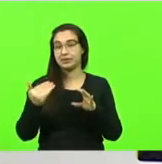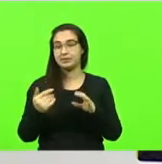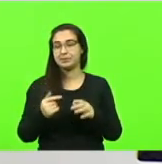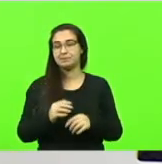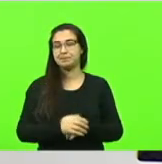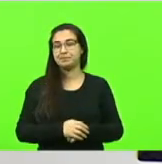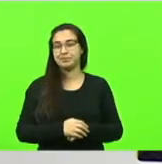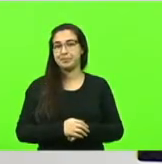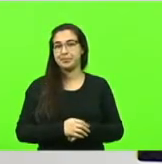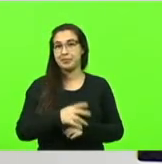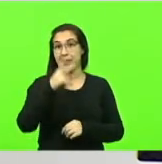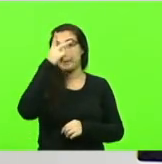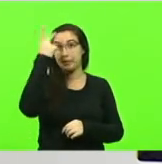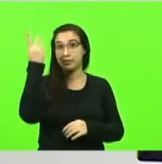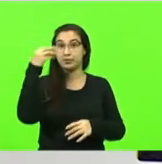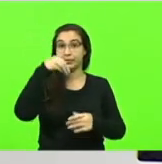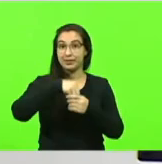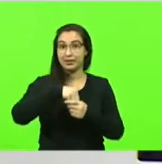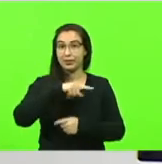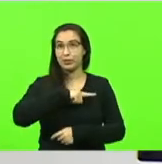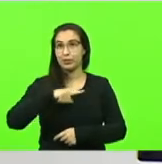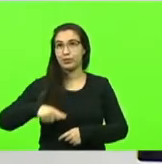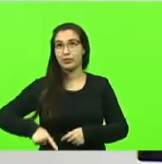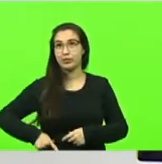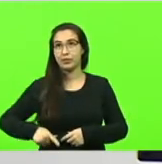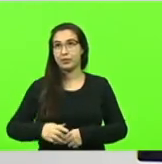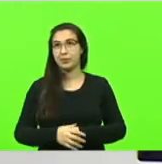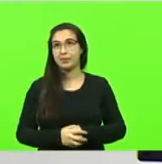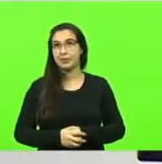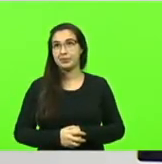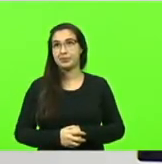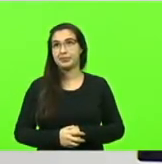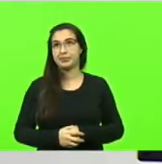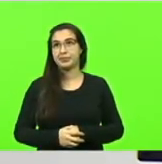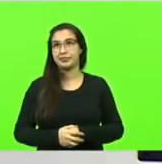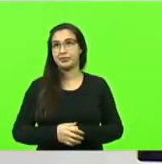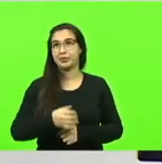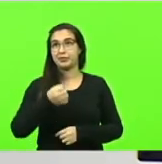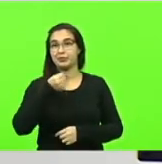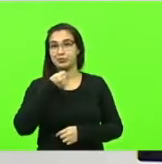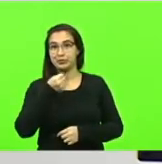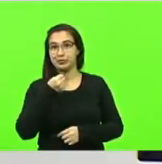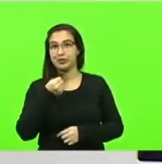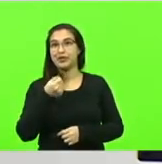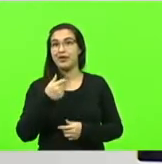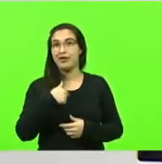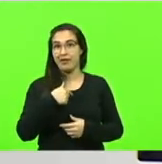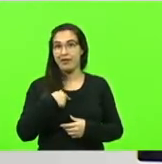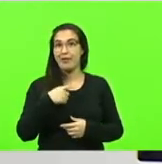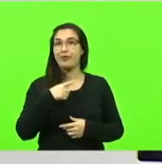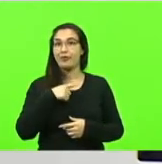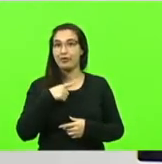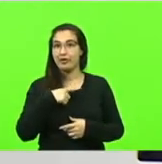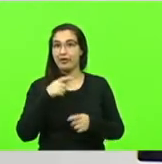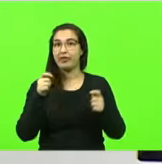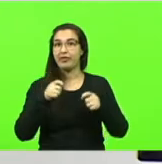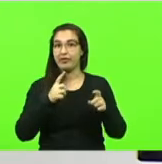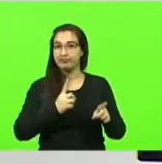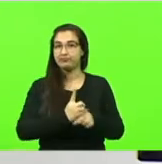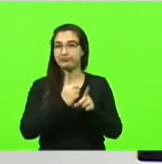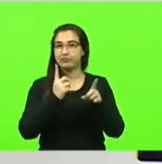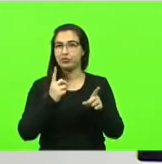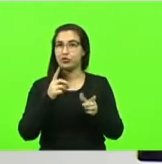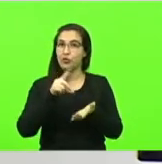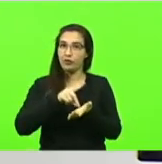de gente de dentro do governo. Vamos lá? Nada melhor como ser um jornalista com boas fontes, né? E ainda nada